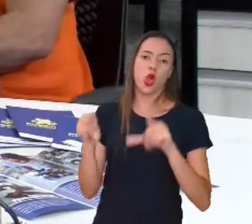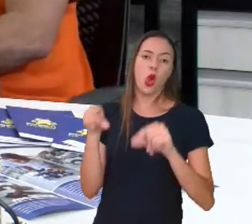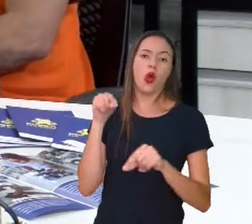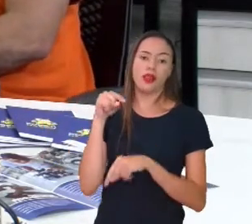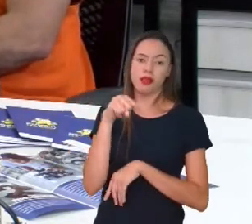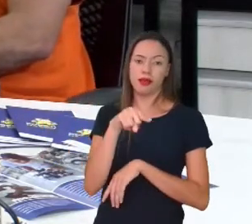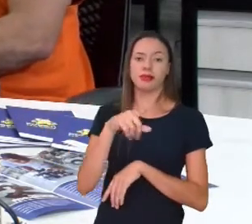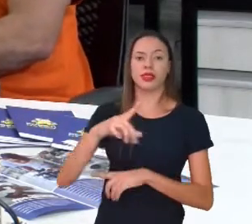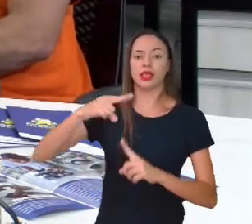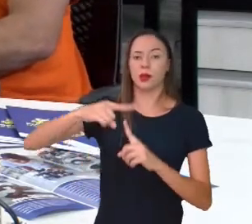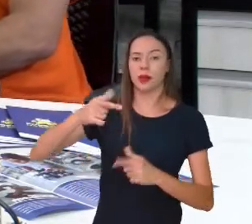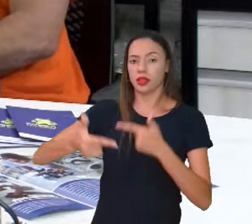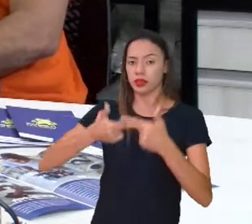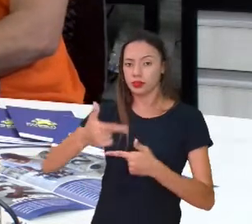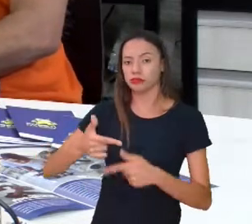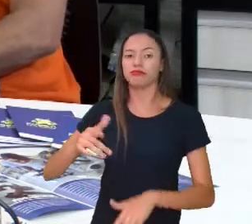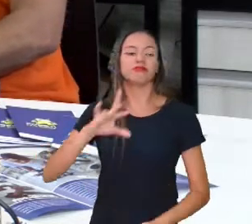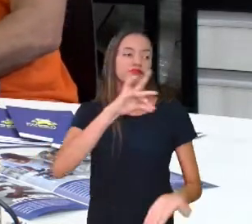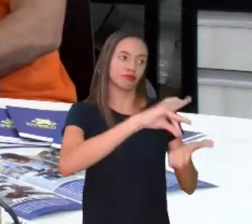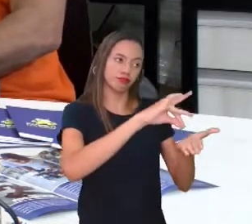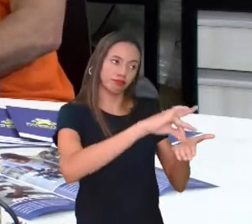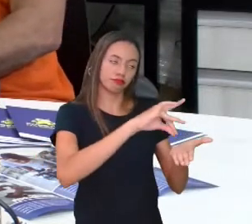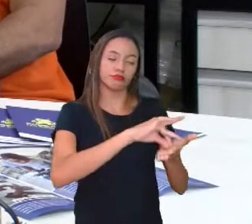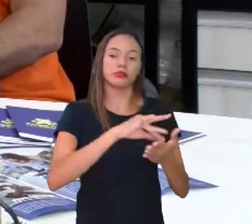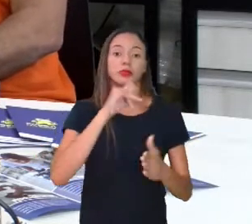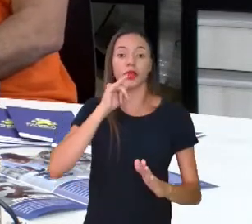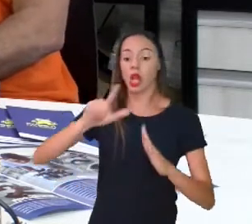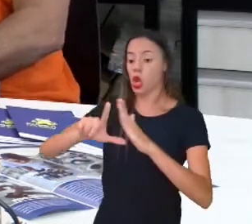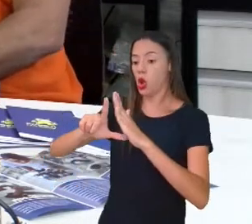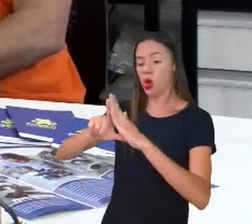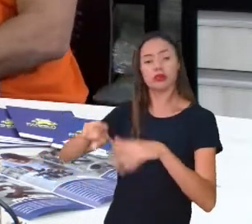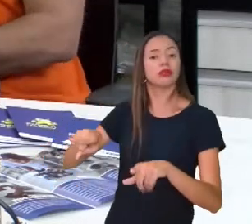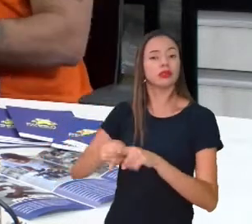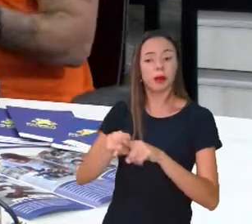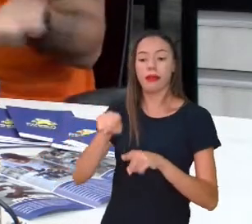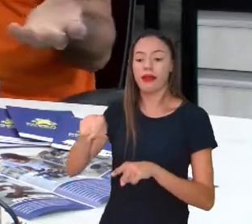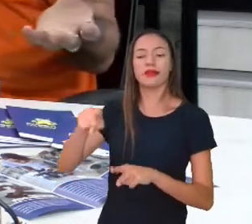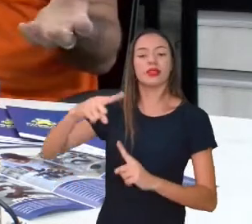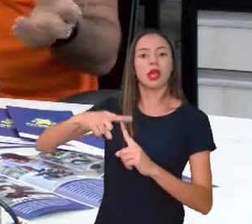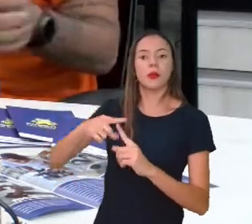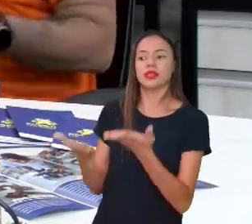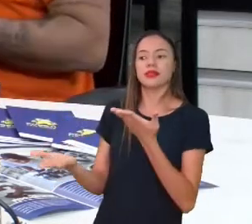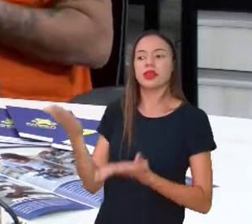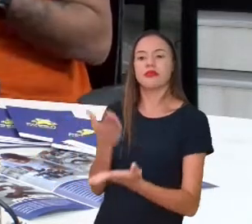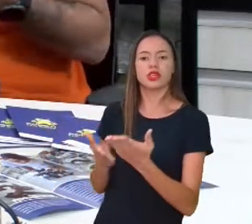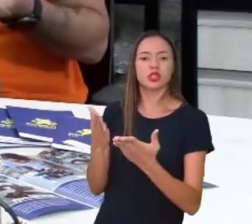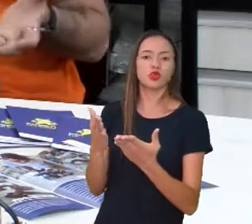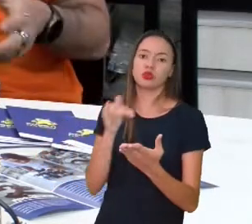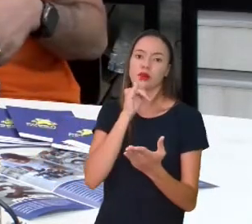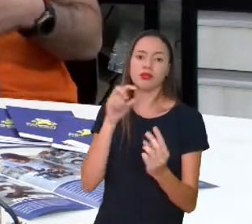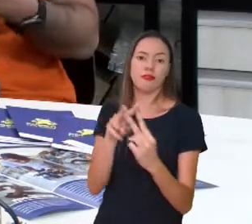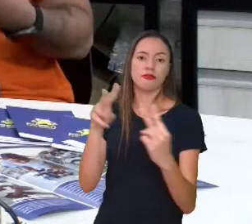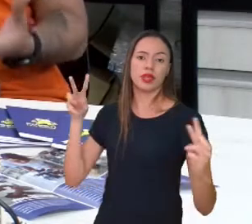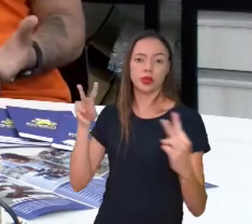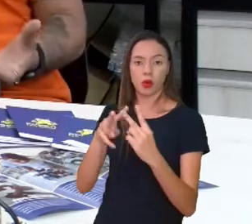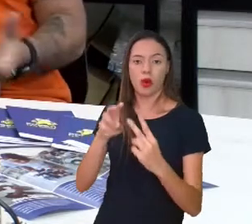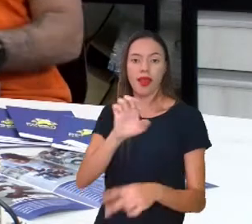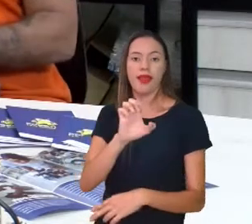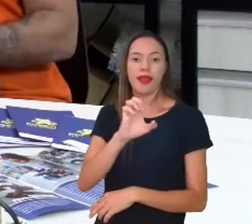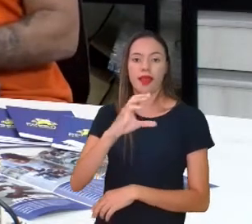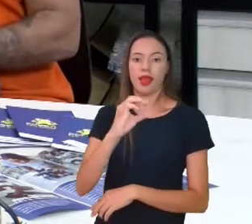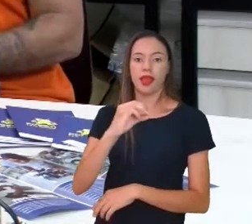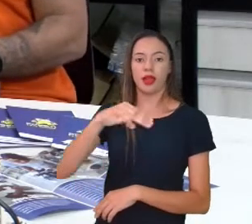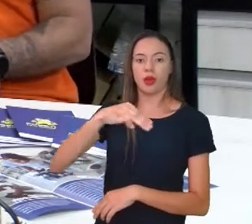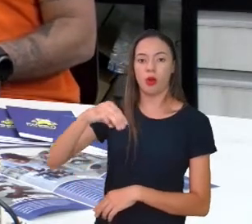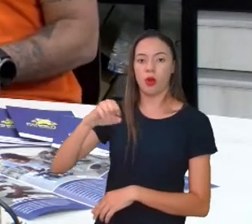as lojas cada vez mais estão optando por esse serviço de o e-commerce, né? Isso. Ou seja, o e-commerce também aí